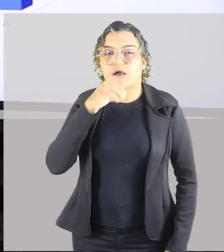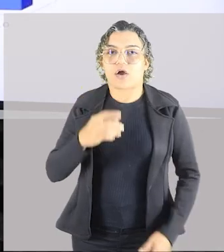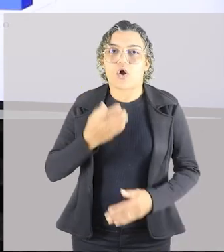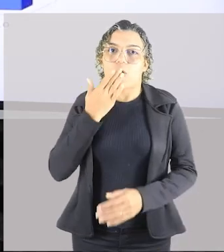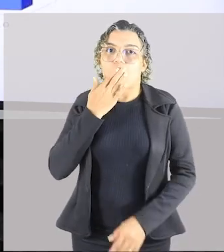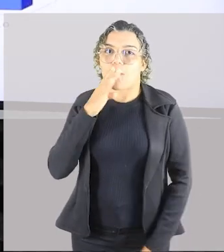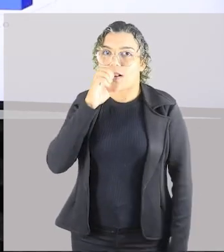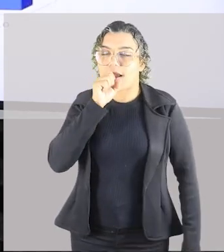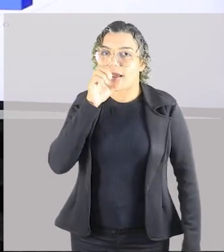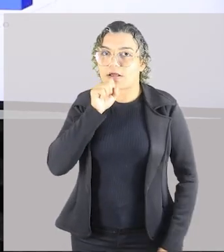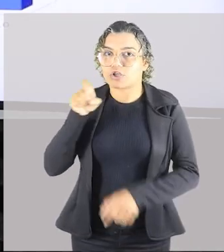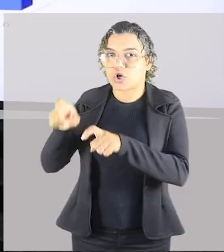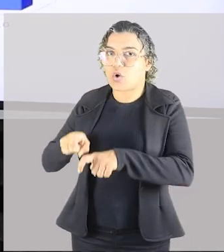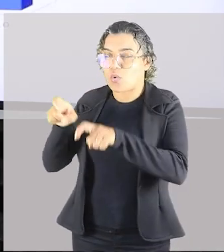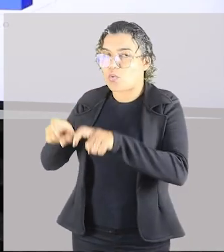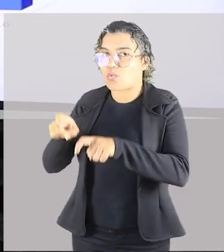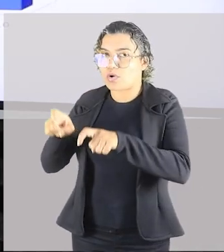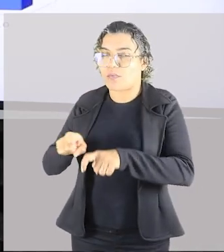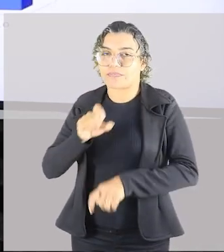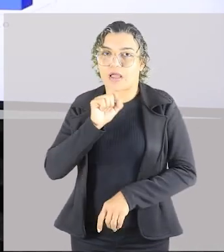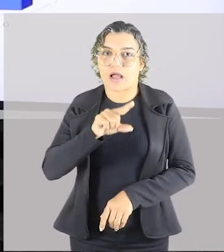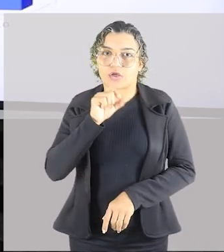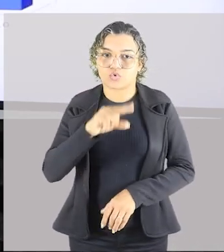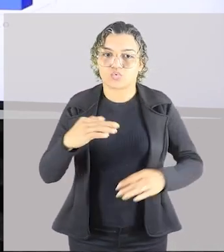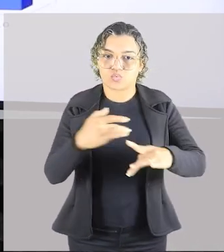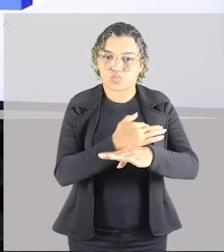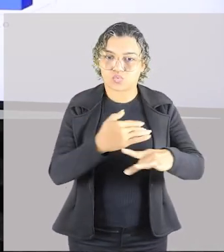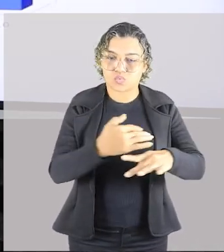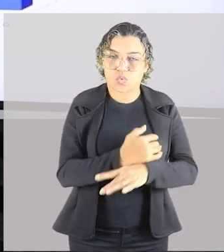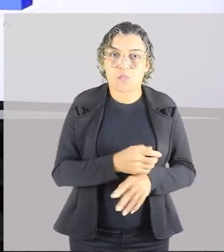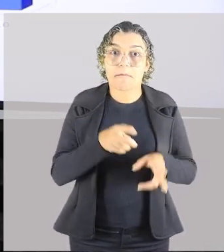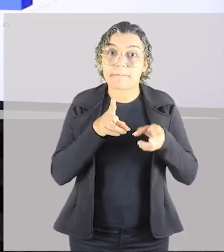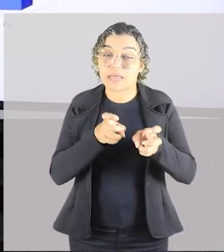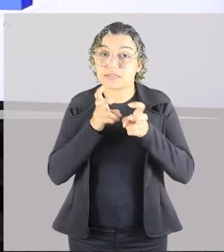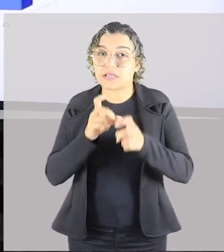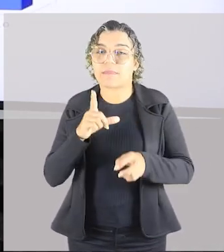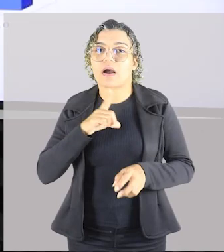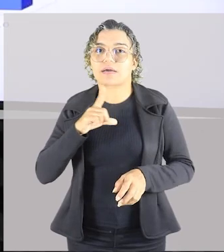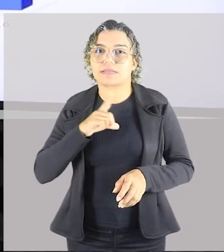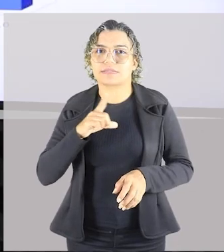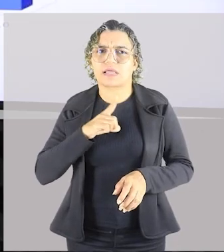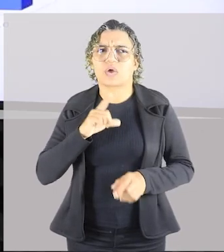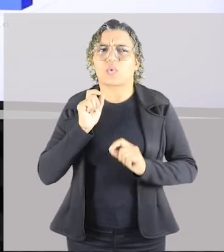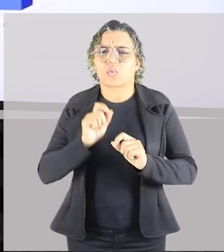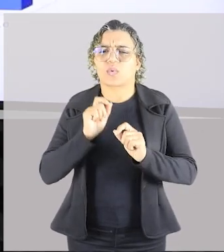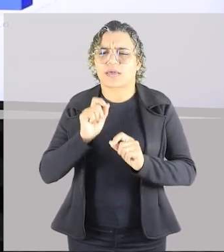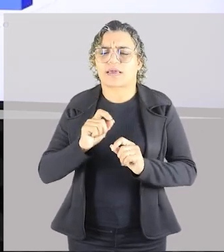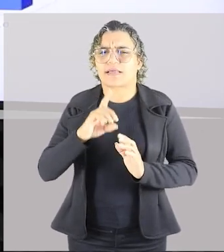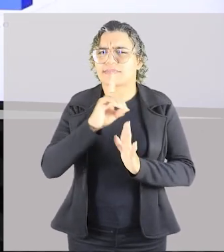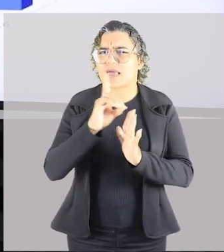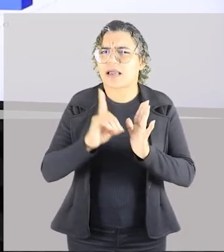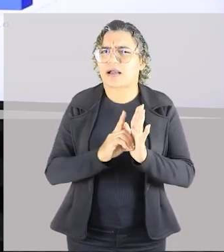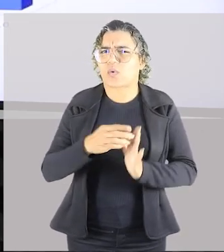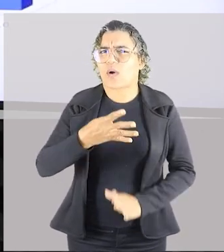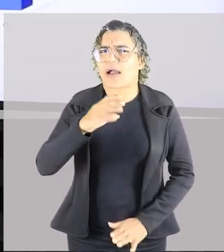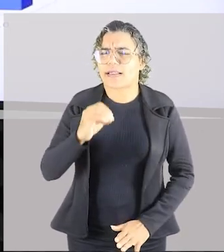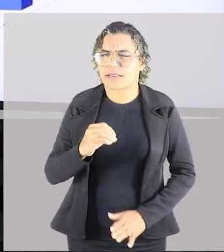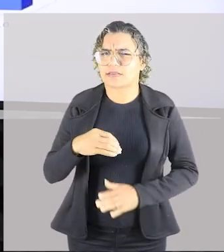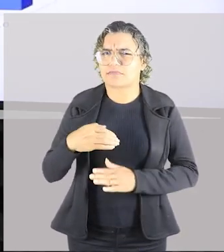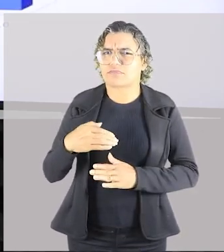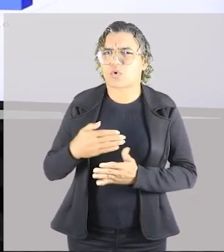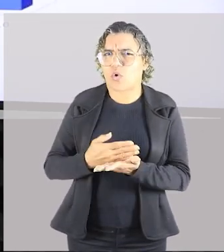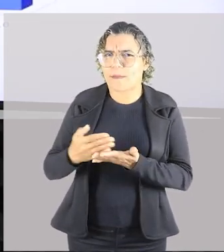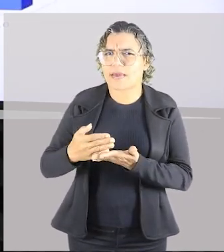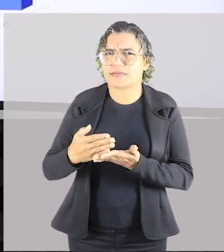população rural e quem está em azul é a população urbana. Perceba que justamente da década de 40, que é quando o nosso processo de industrialização